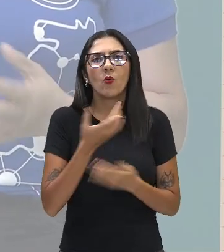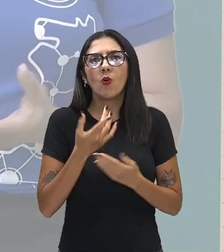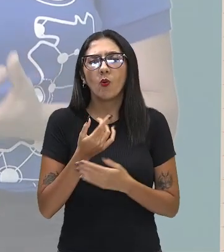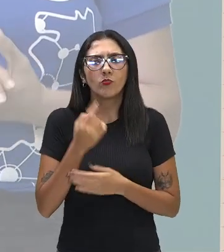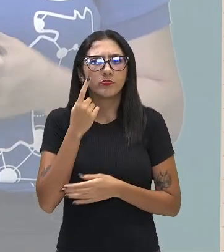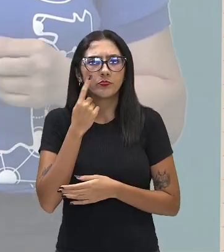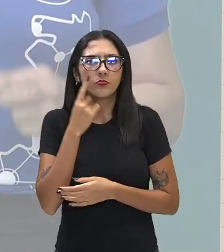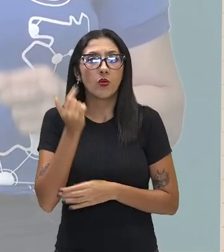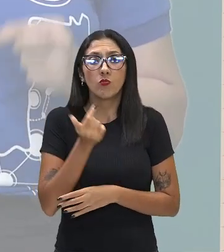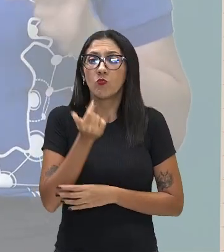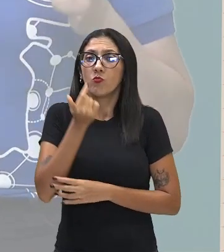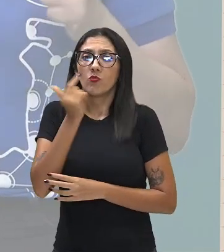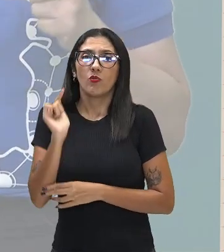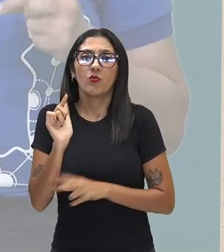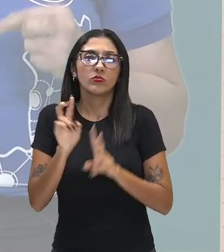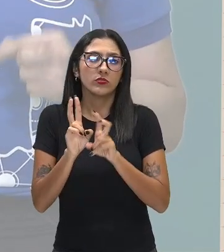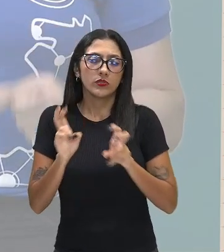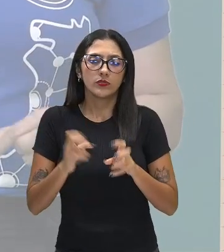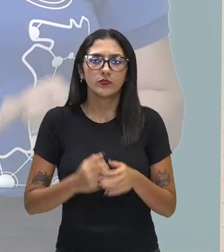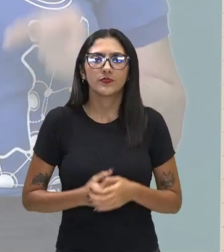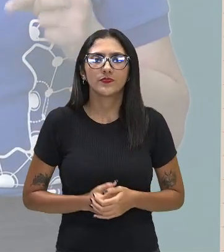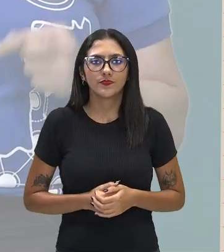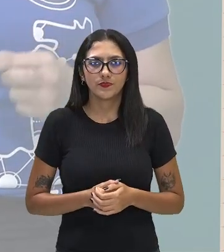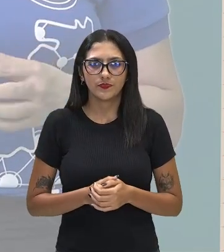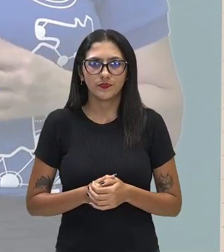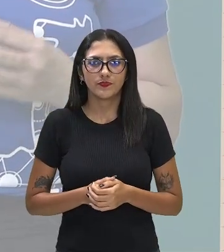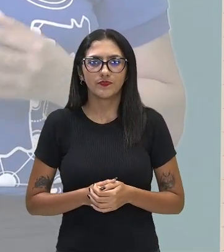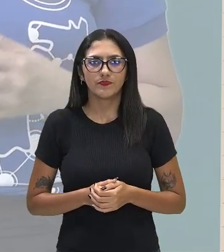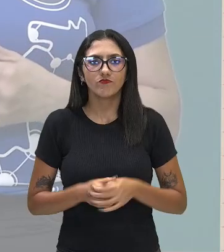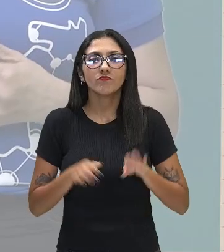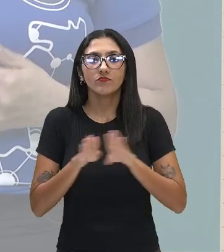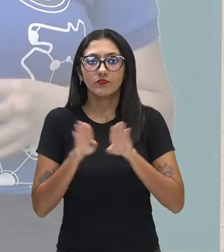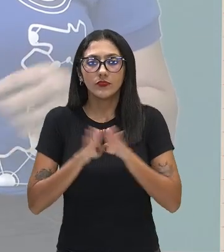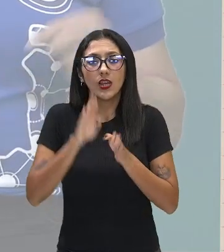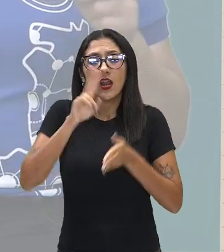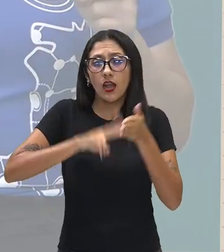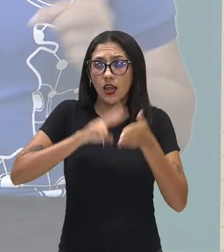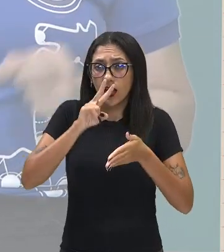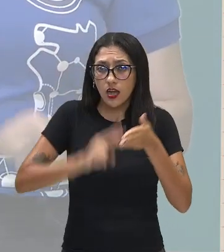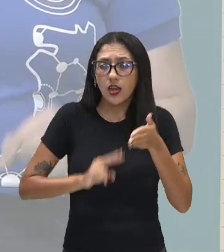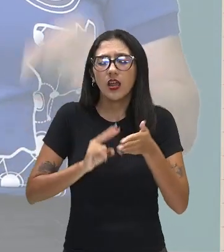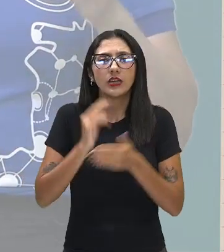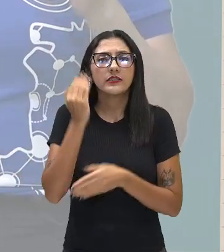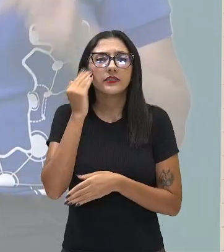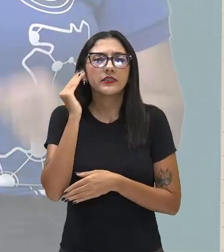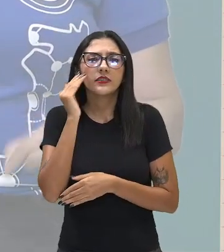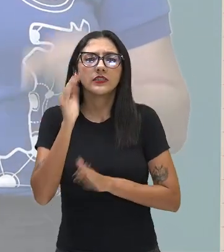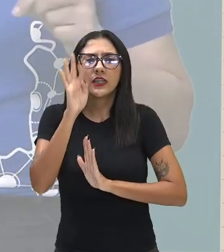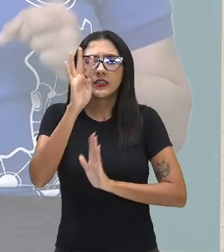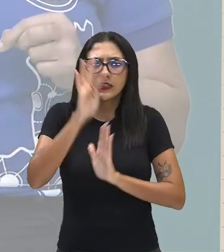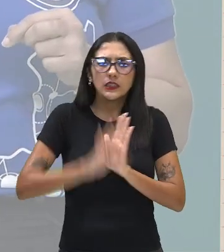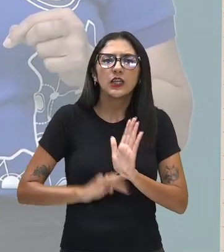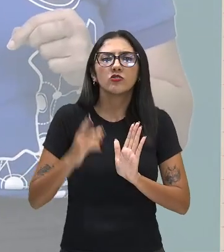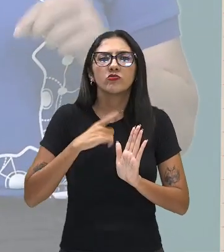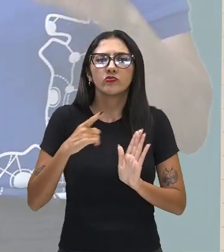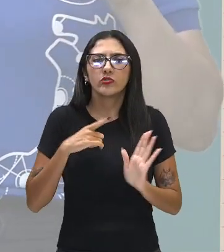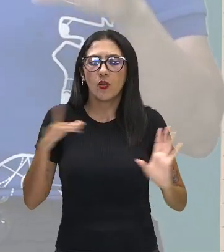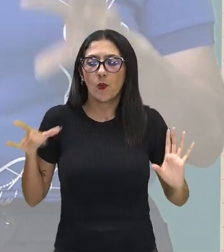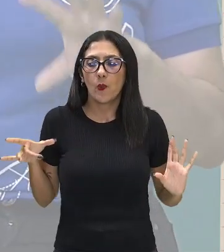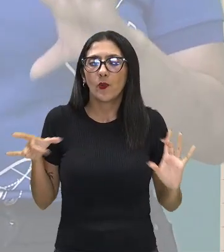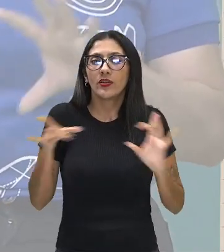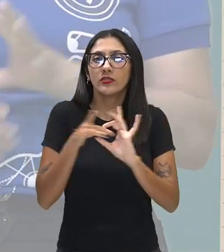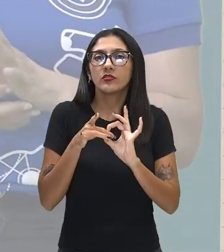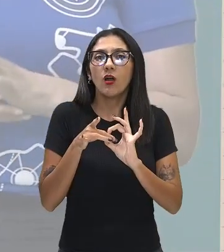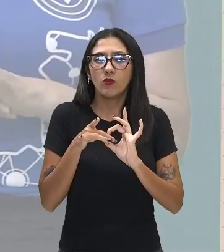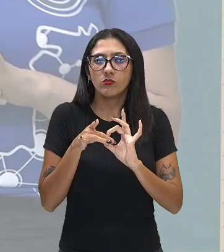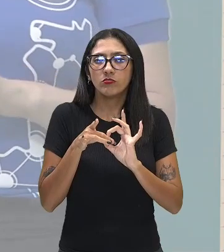né? Ler e compreender textos que possam estabelecer conexão com o mesmo assunto. Foi isso que